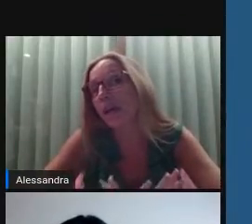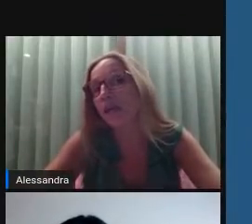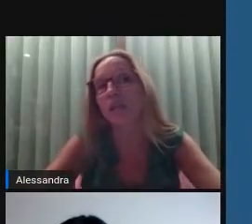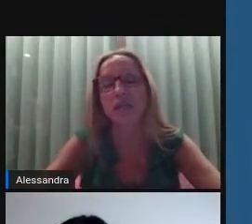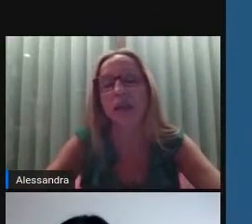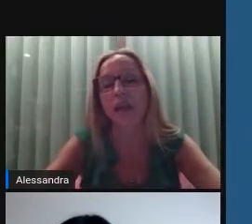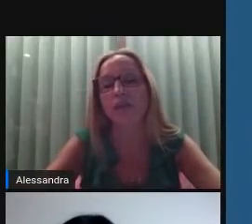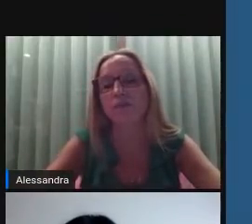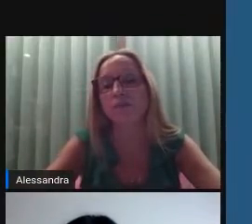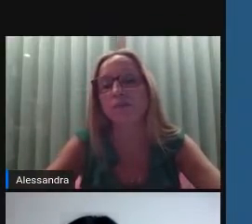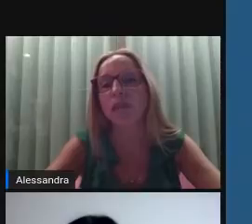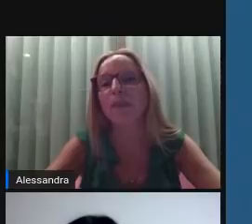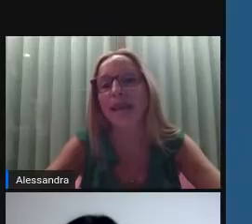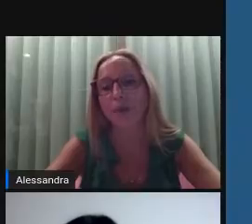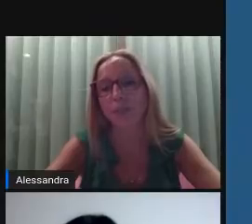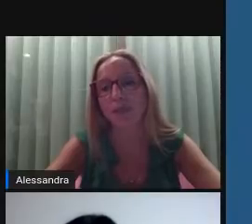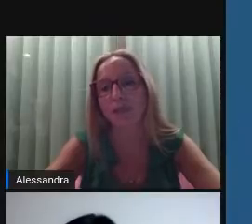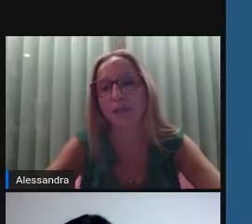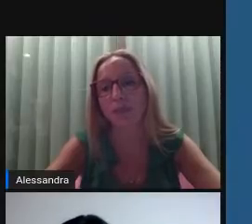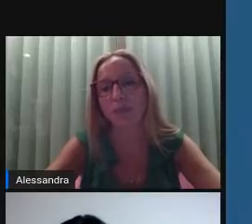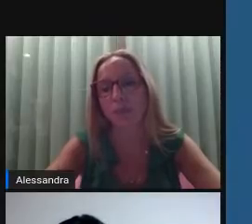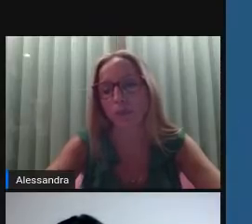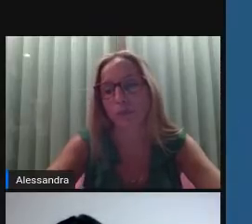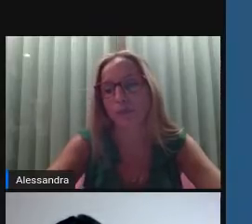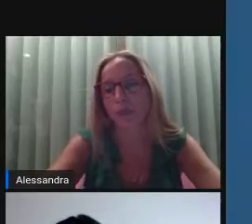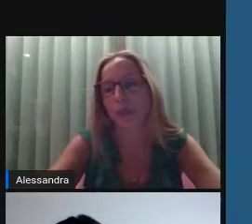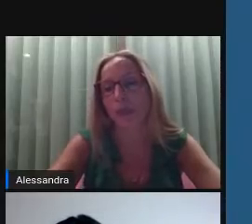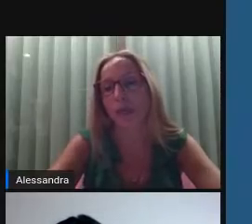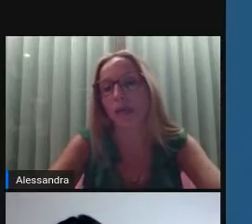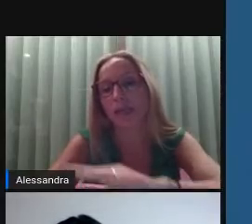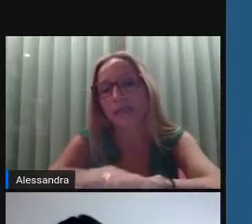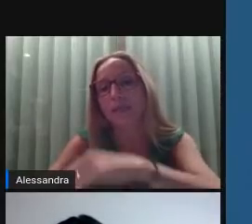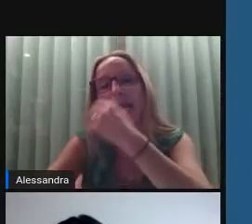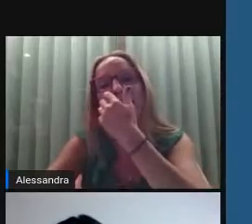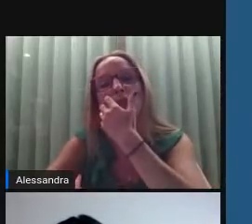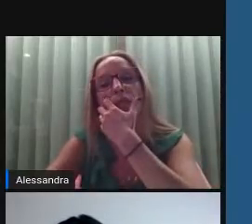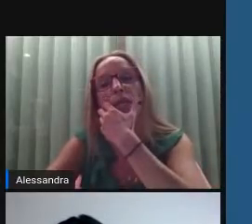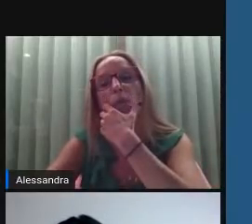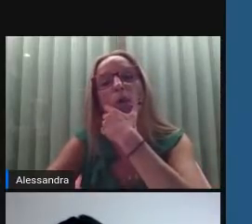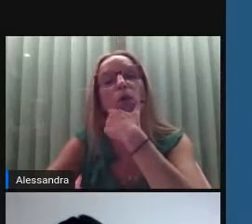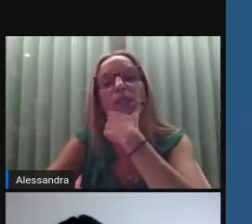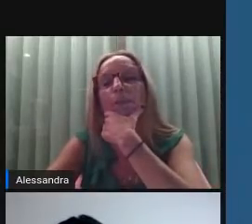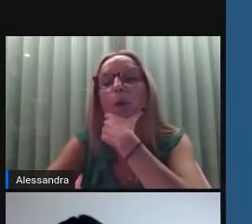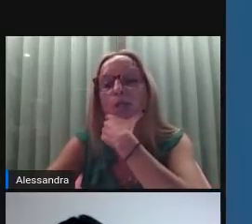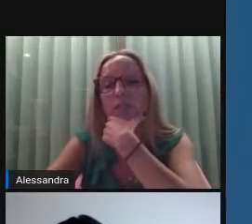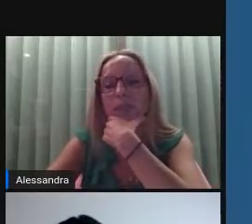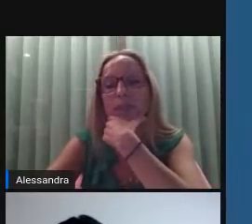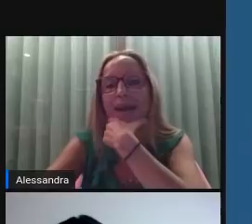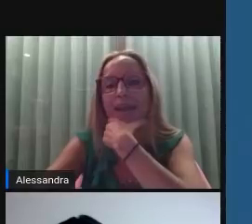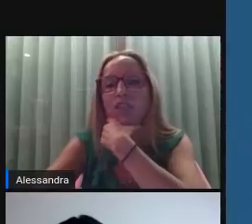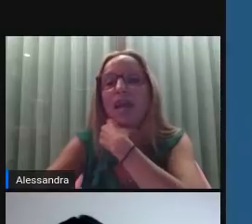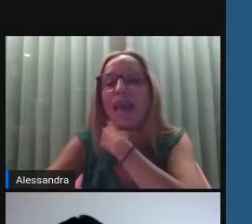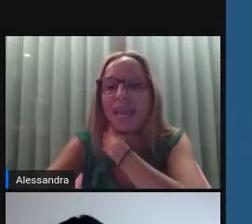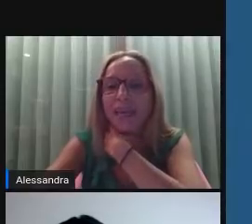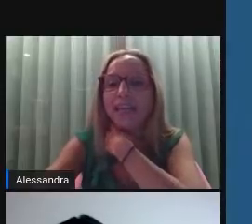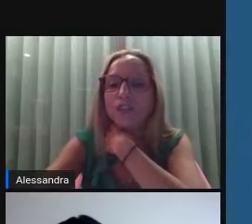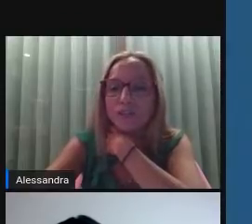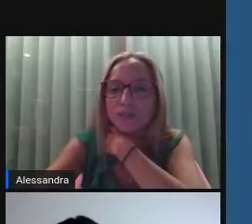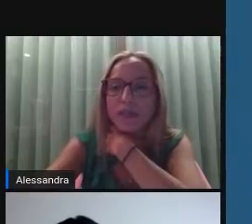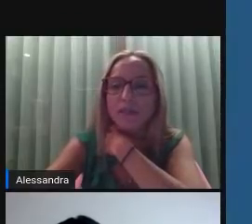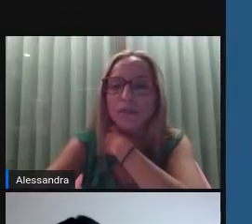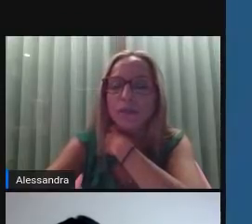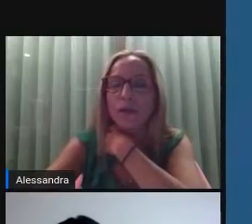daí ganha quem terminar com as pecinhas primeiro. Nesse caso aí, uma outra possibilidade é